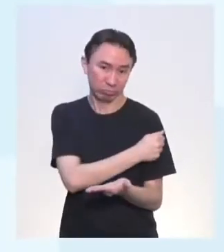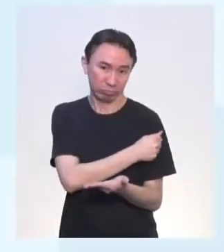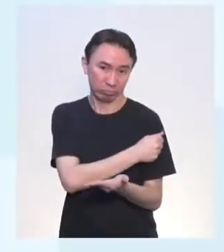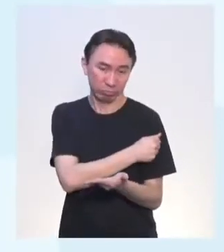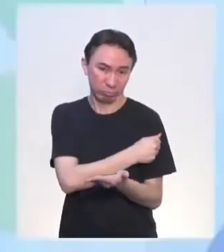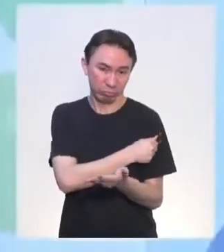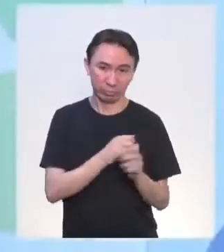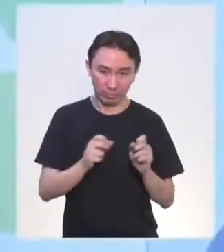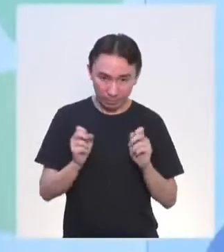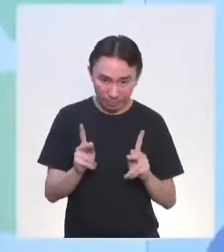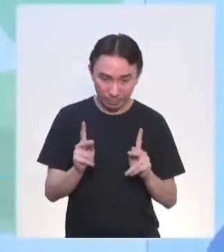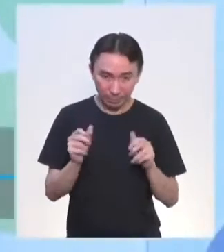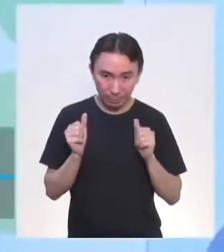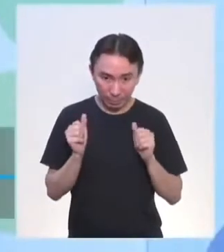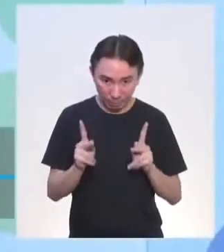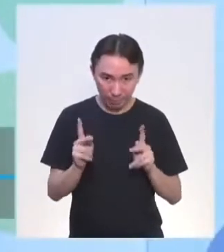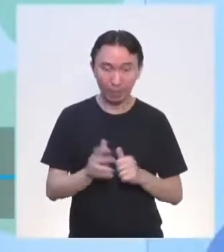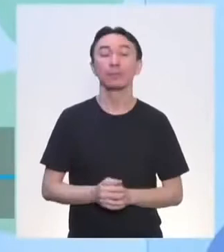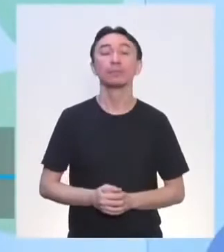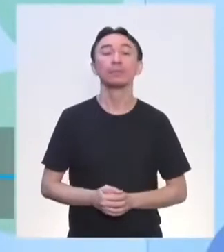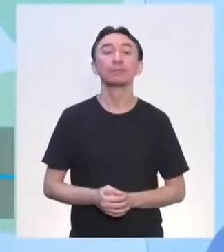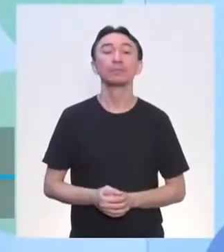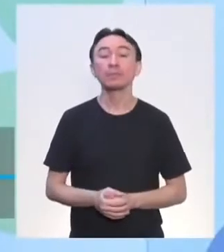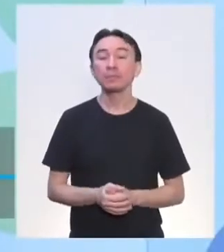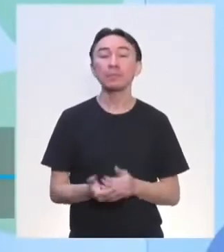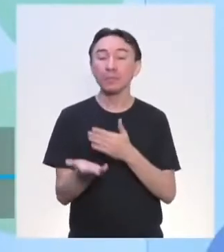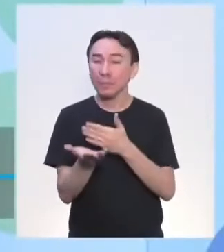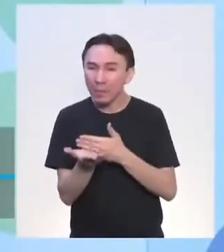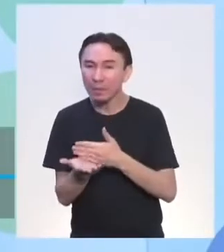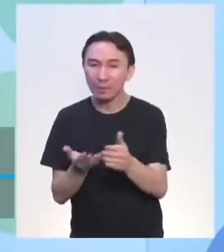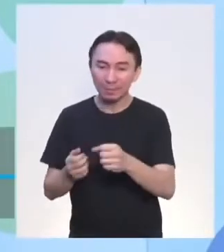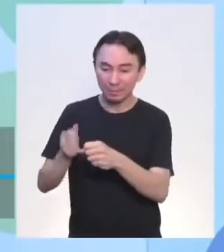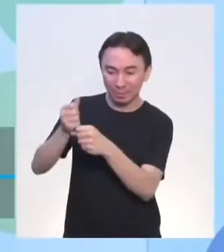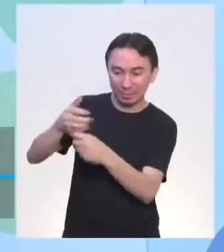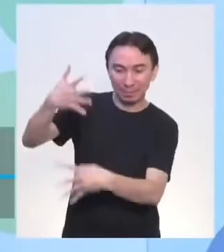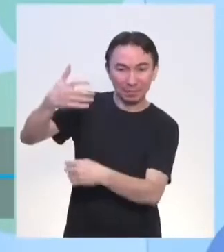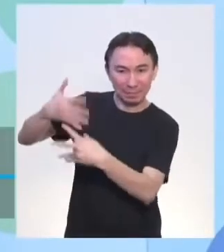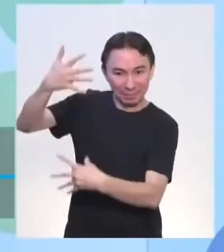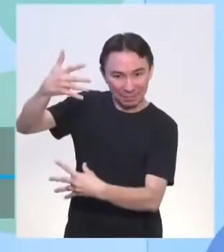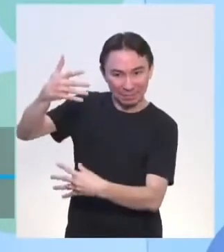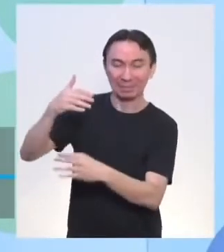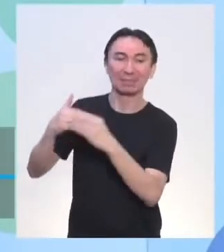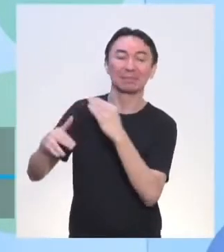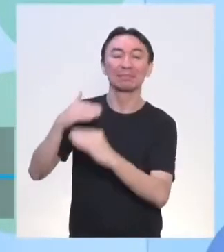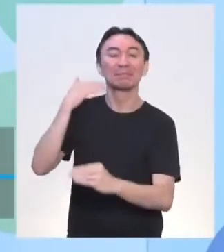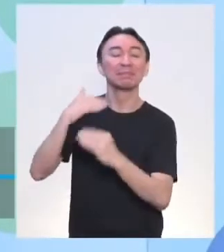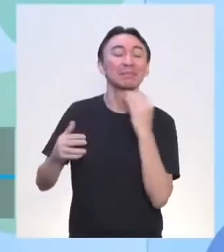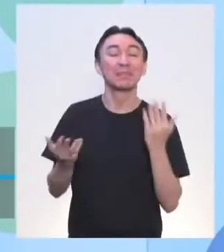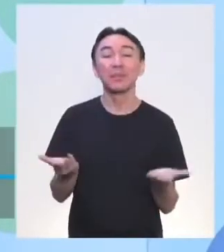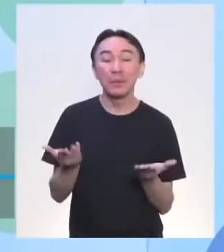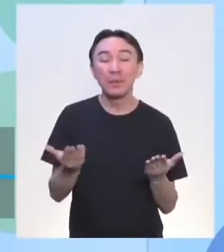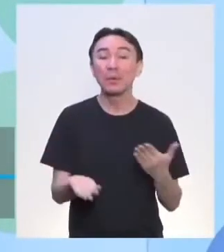a sequência de atividade 2. Para começar o nosso chat, a gente já vai introduzir aí, fazendo uma